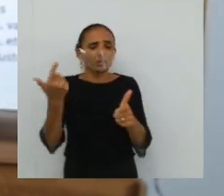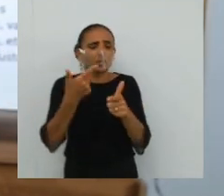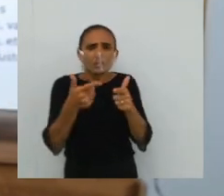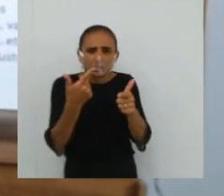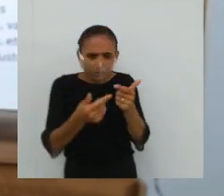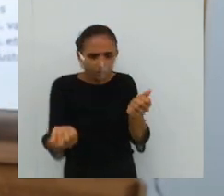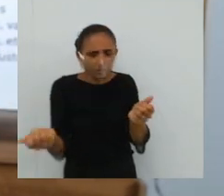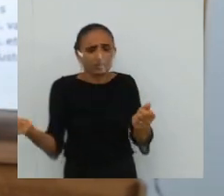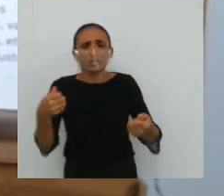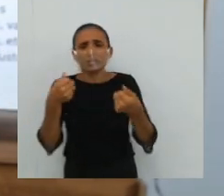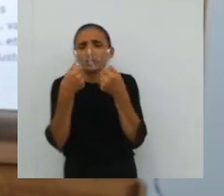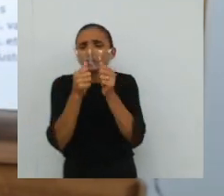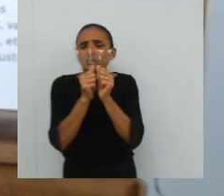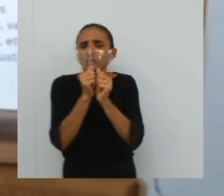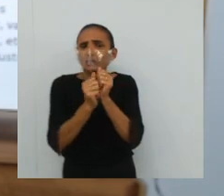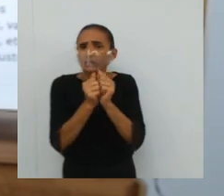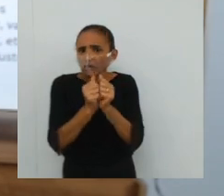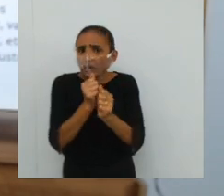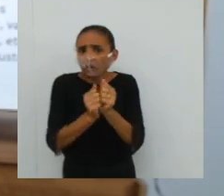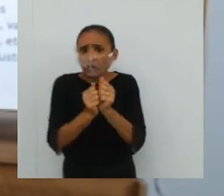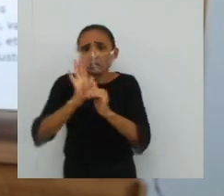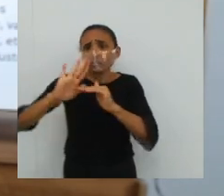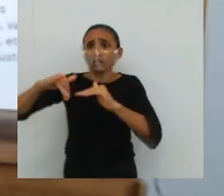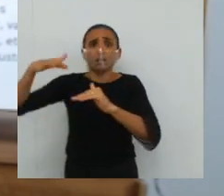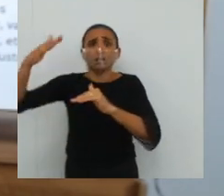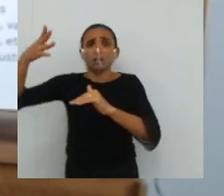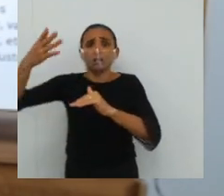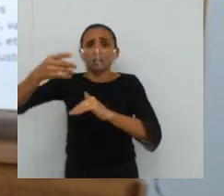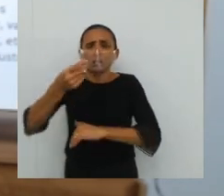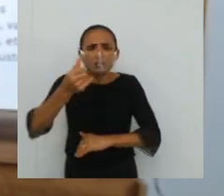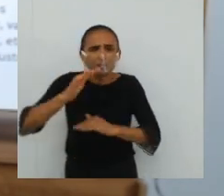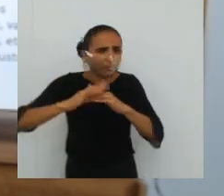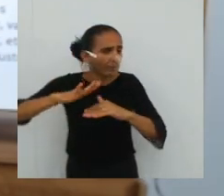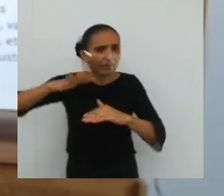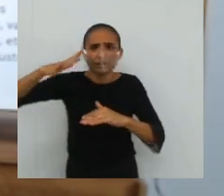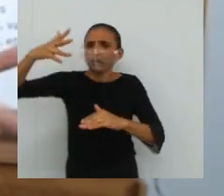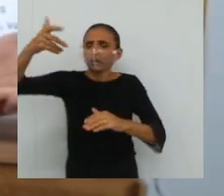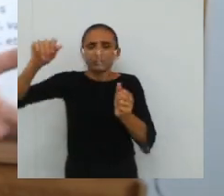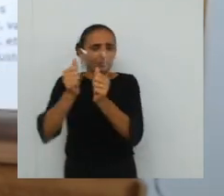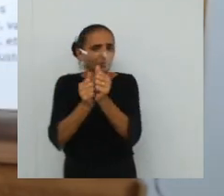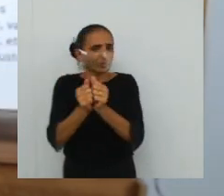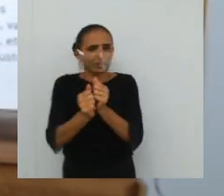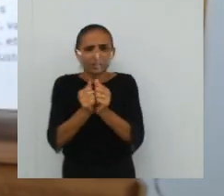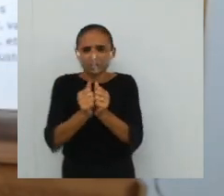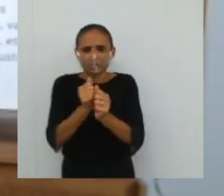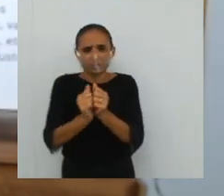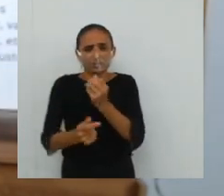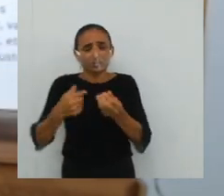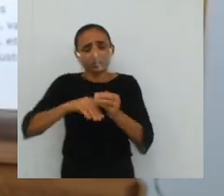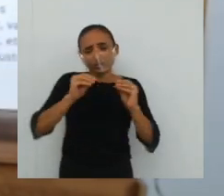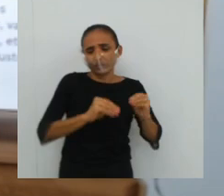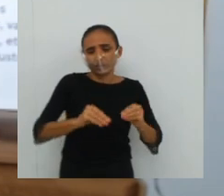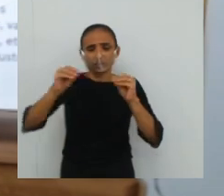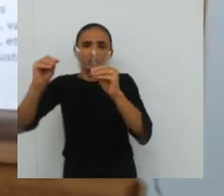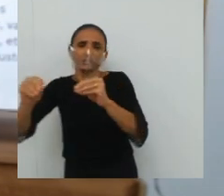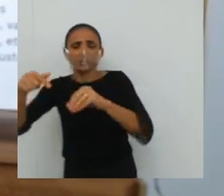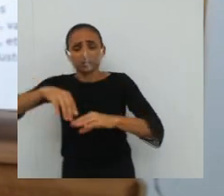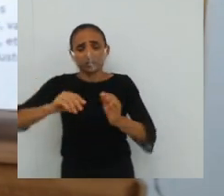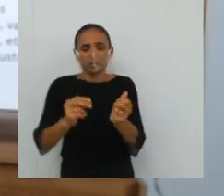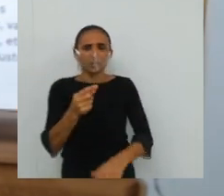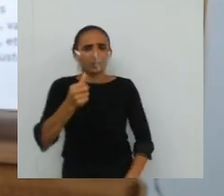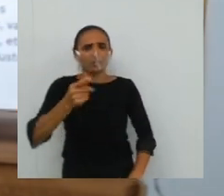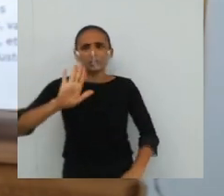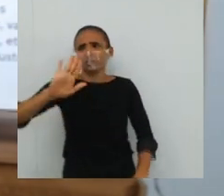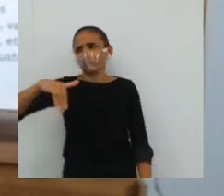grande parte da produção brasileira é exportada. Tá? E manda-se para fora, falta arroz no mercado e aumenta em preço.